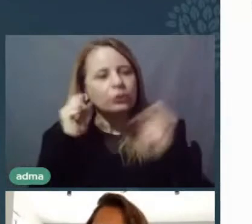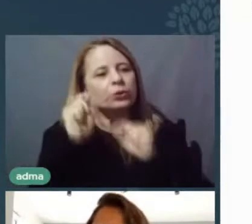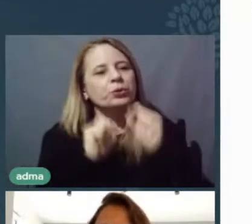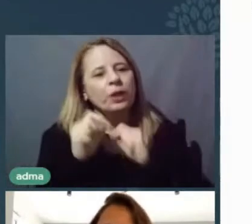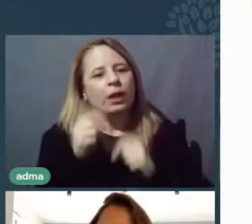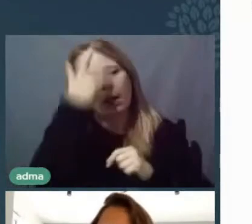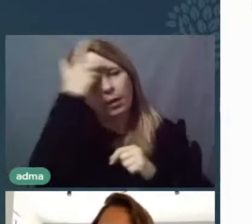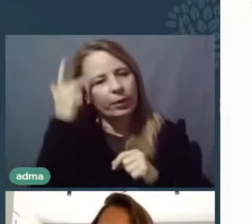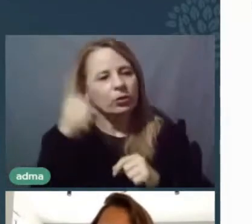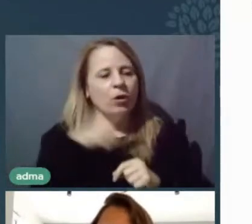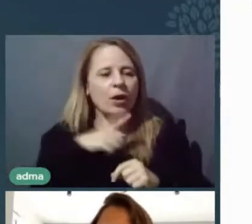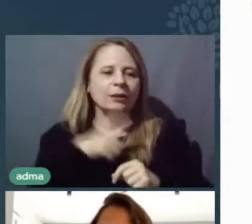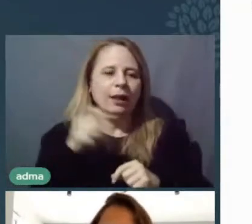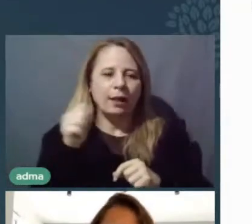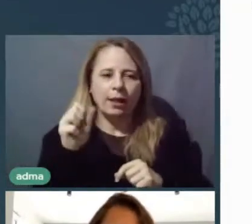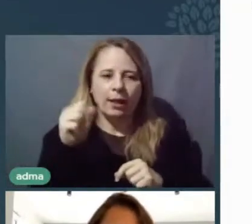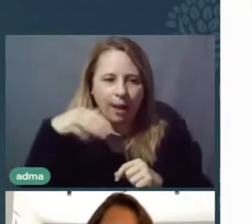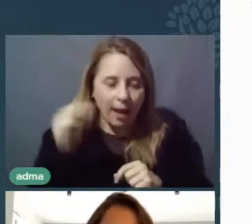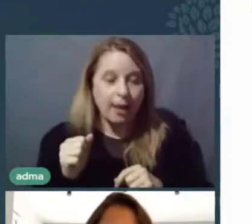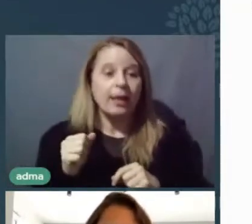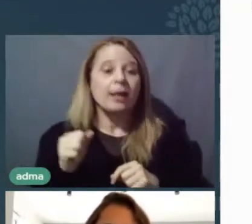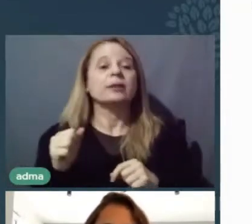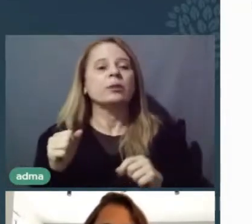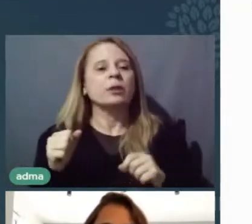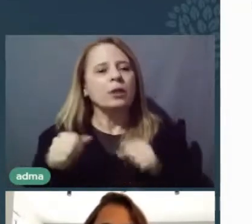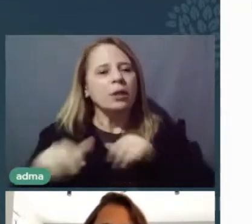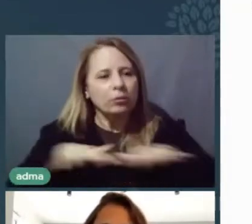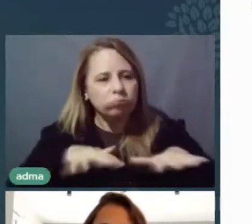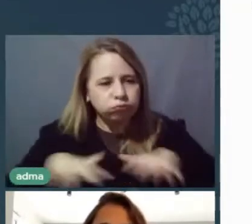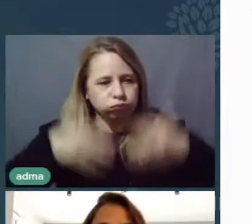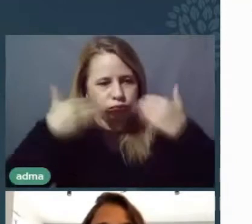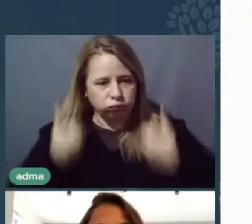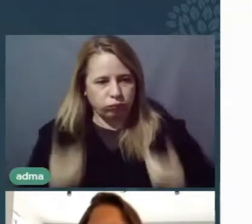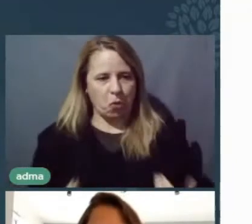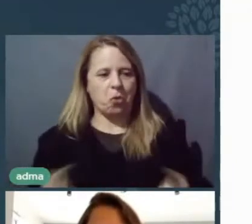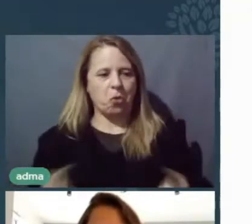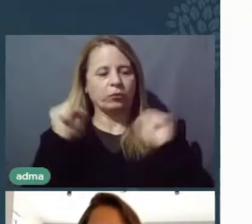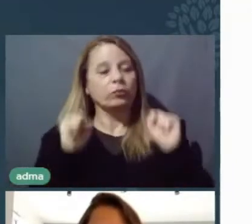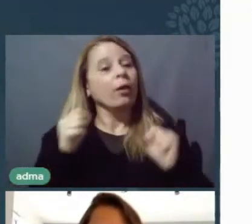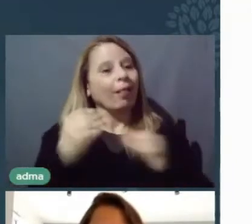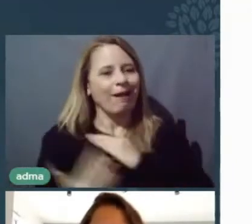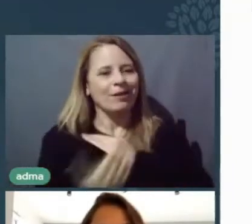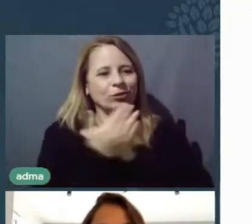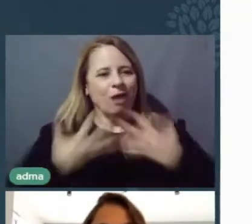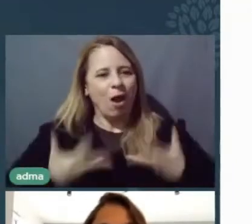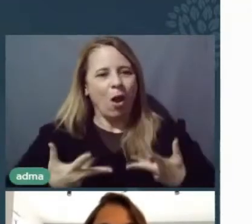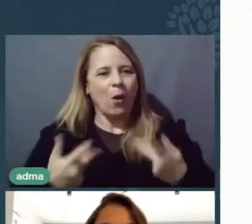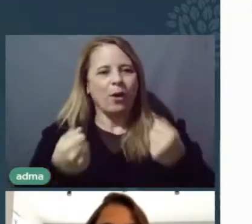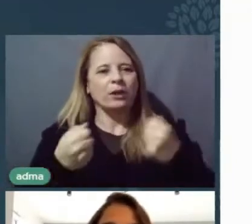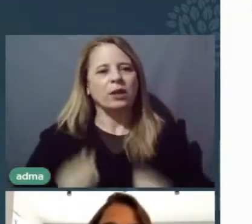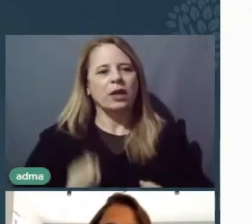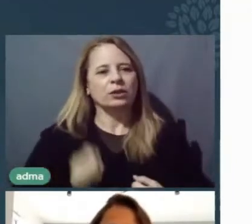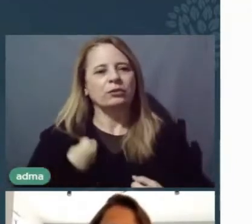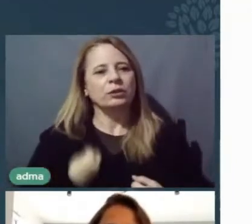que praticam atividade física e fazem exercício, eles têm um benefício geral na qualidade de vida. Existe